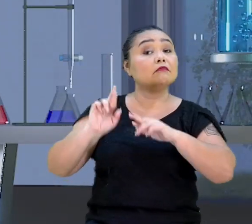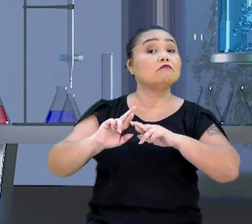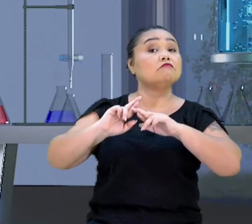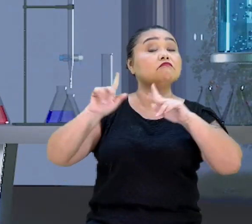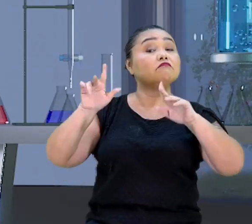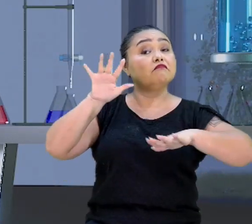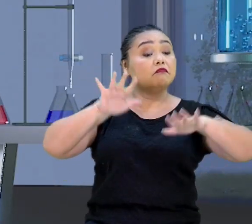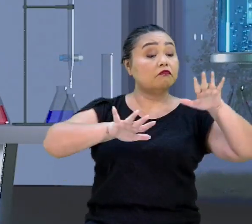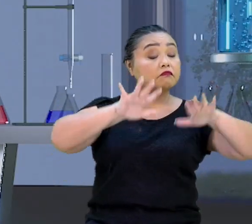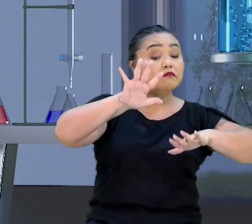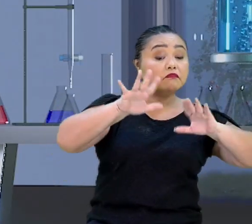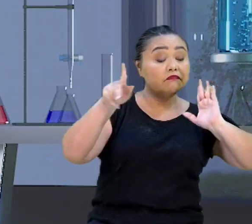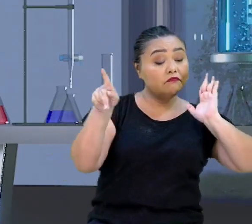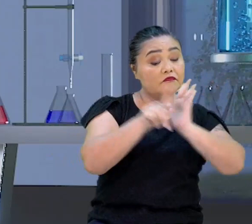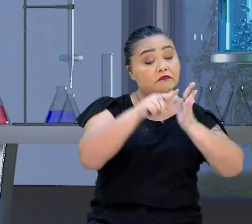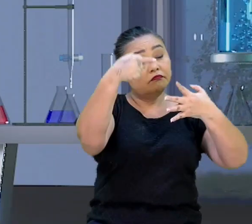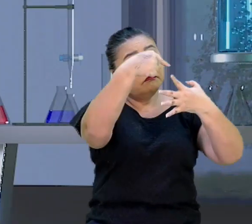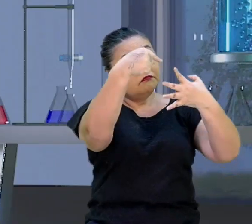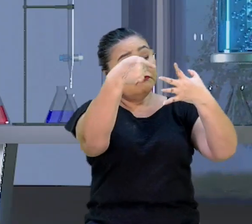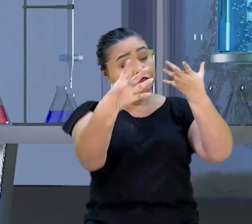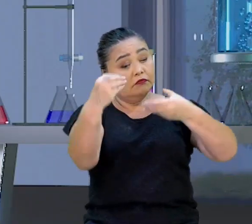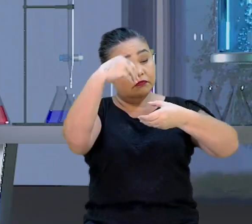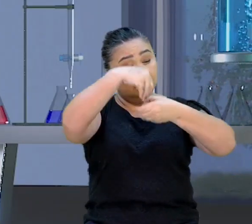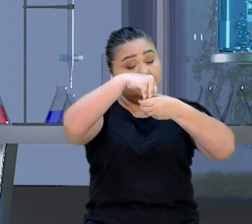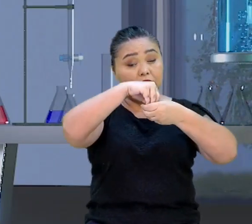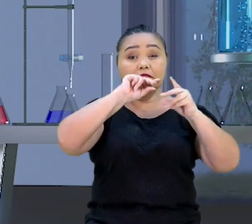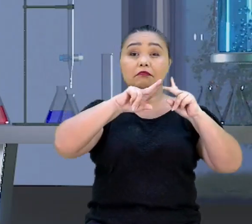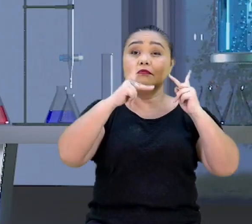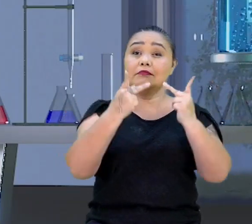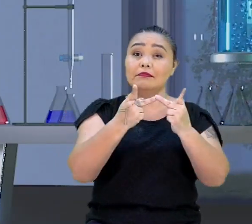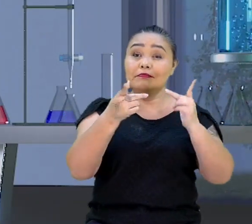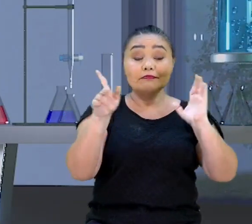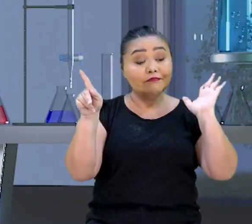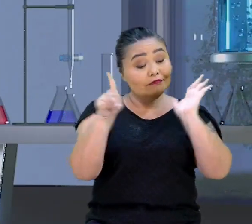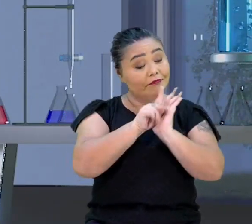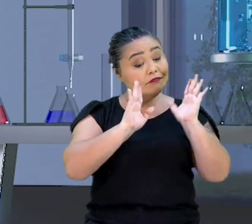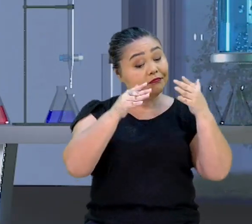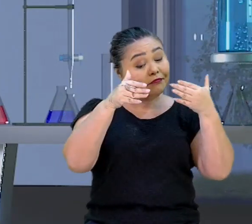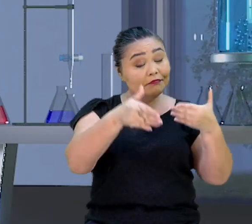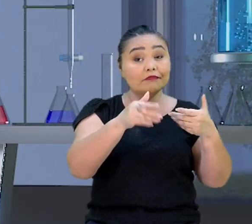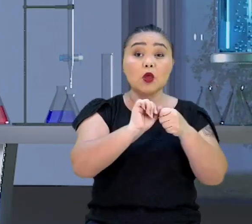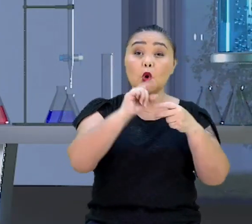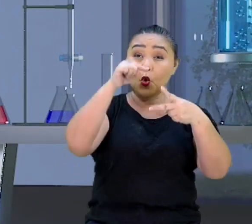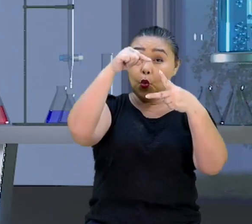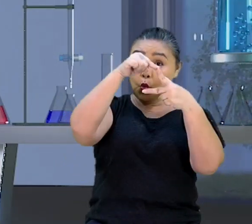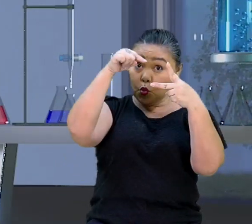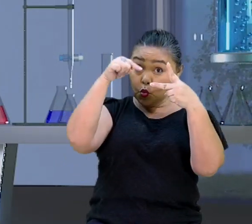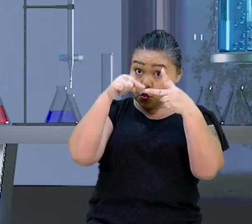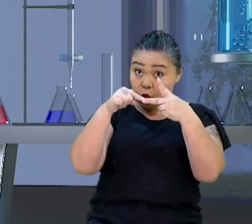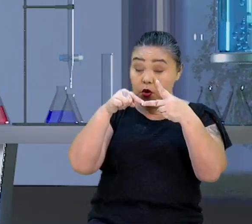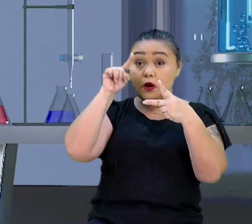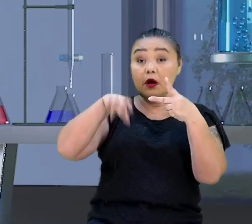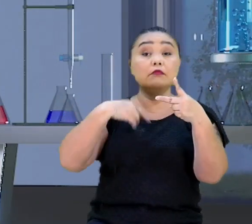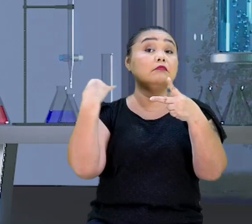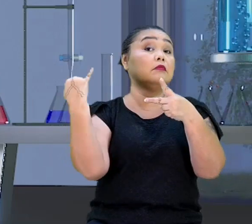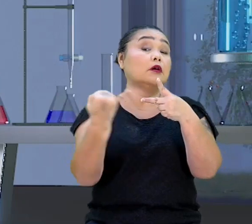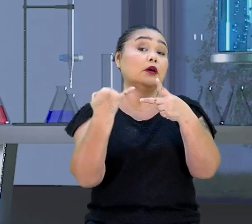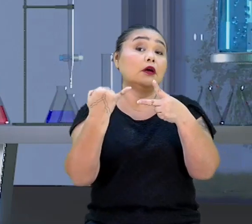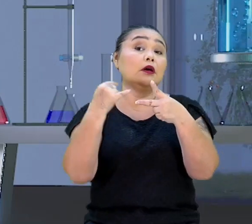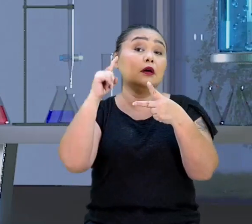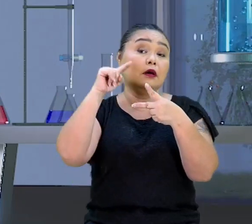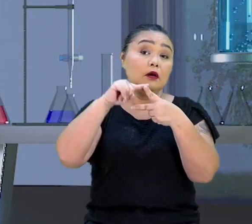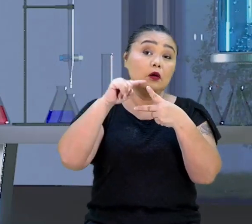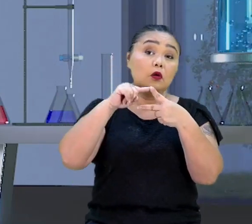suas propriedades específicas. E duas propriedades específicas muito importantes